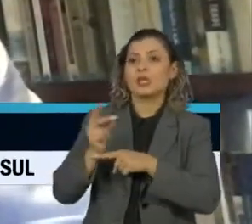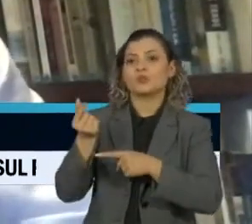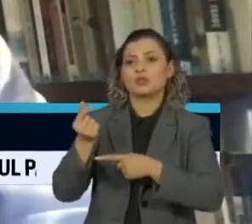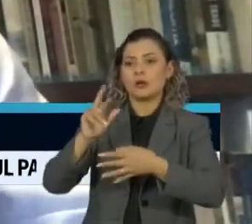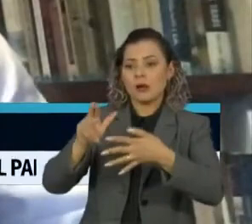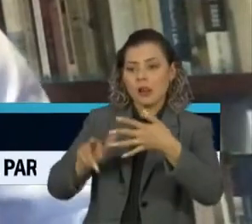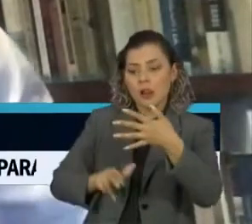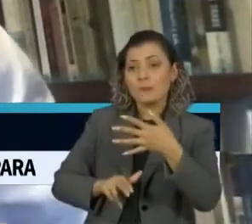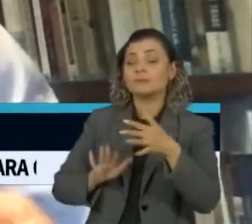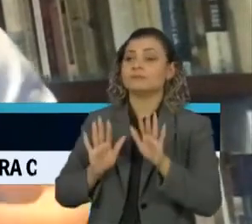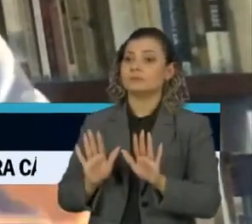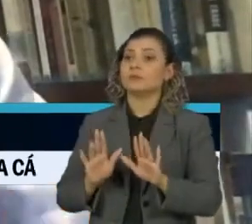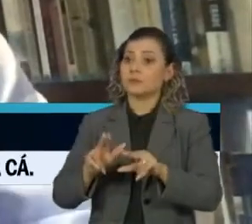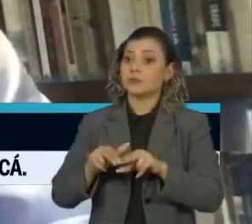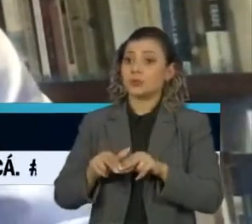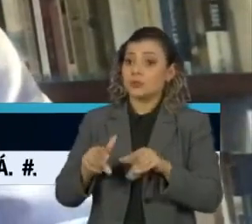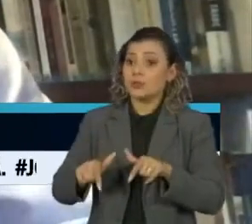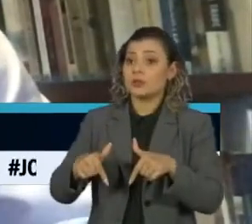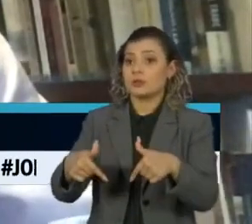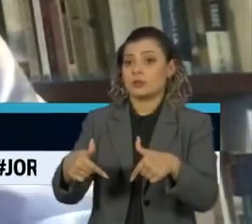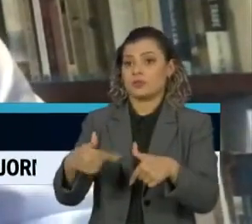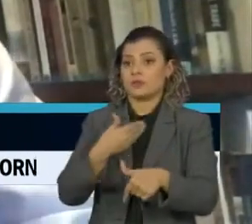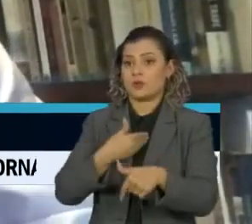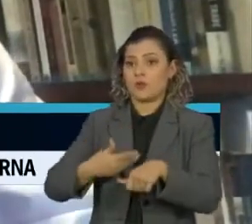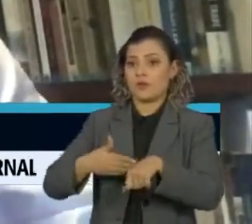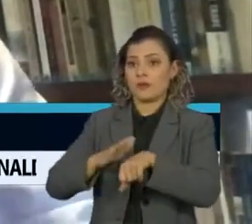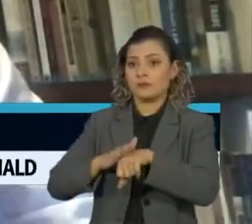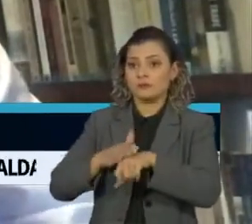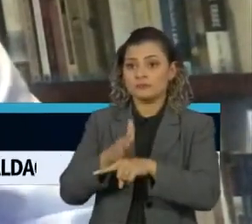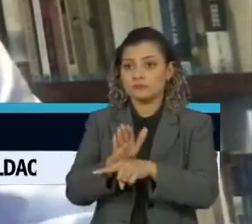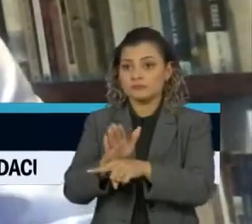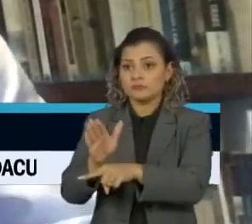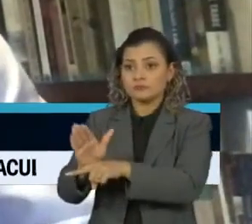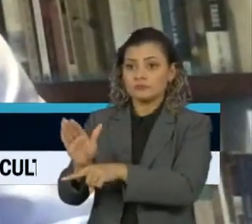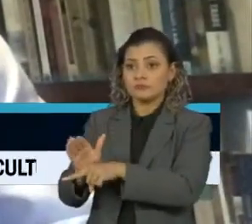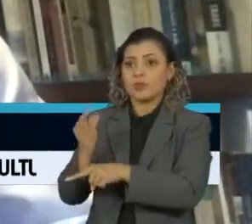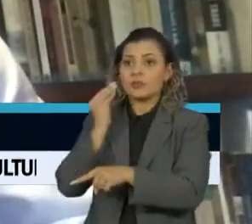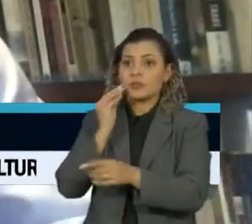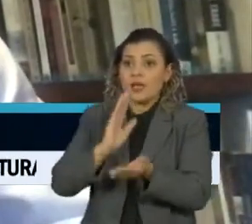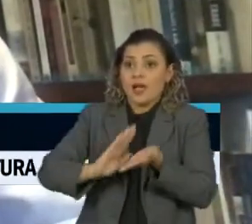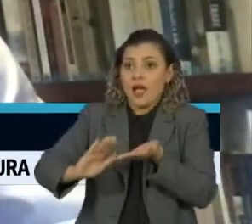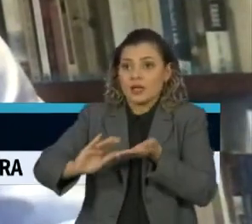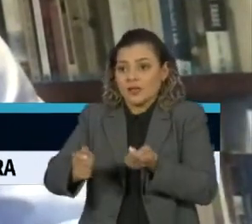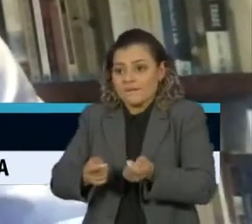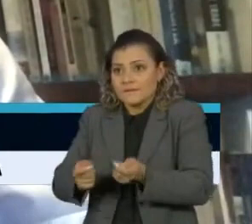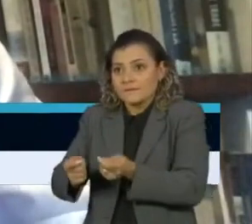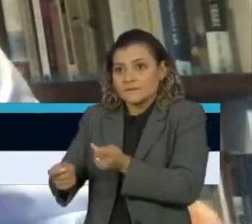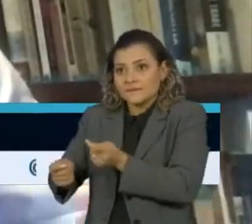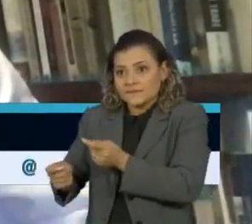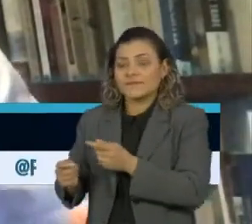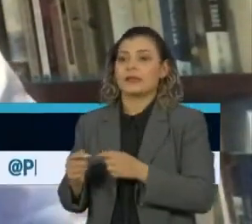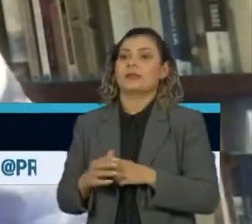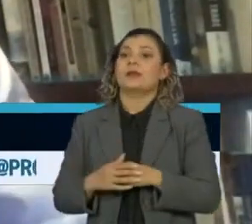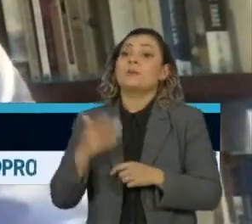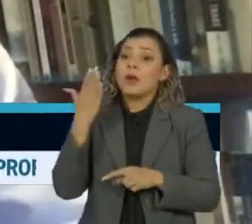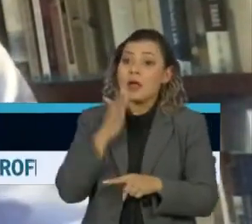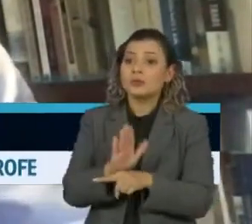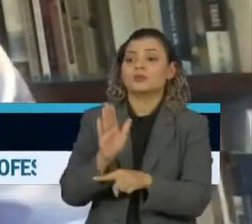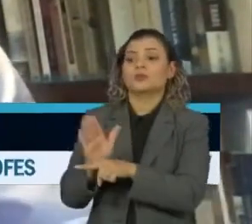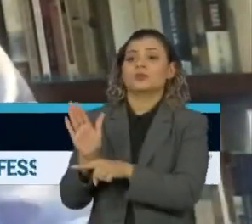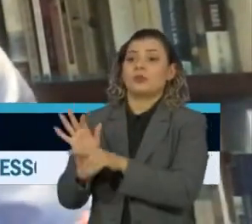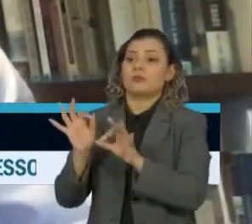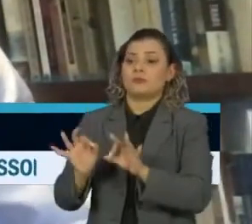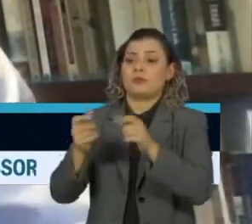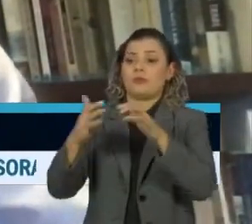agora. Então, enfim, essa iniciativa do governo de expandir o gasto fiscal para atenuar os efeitos